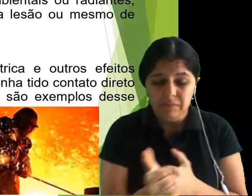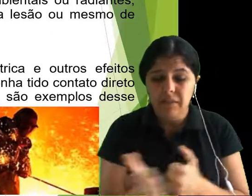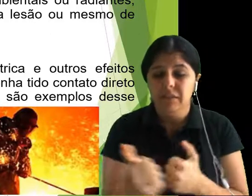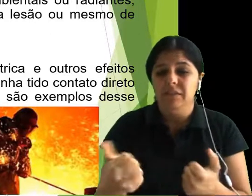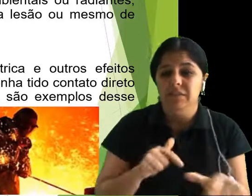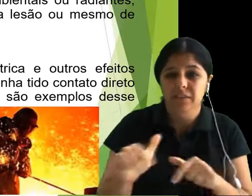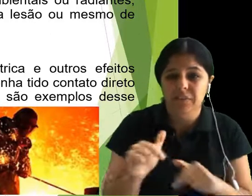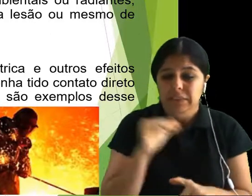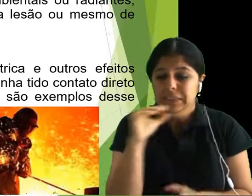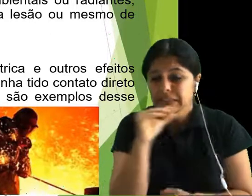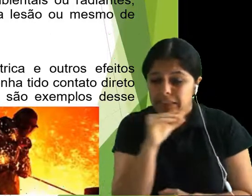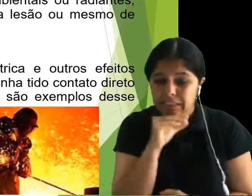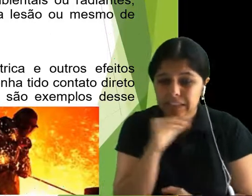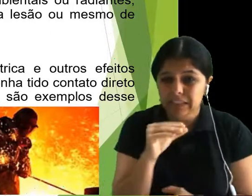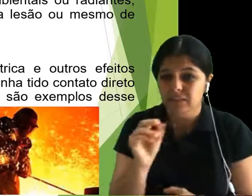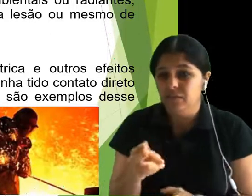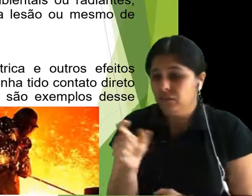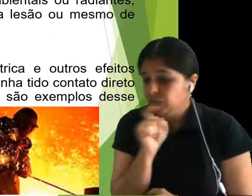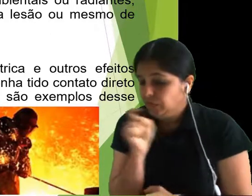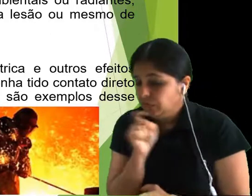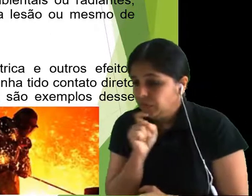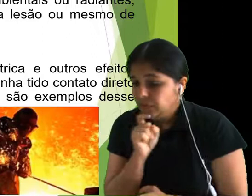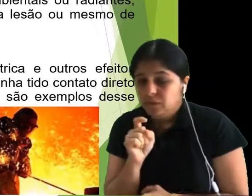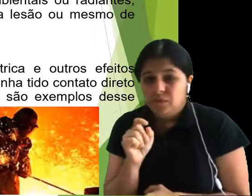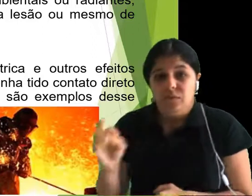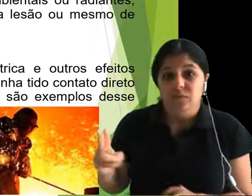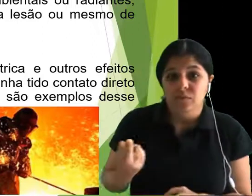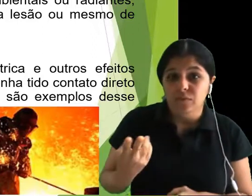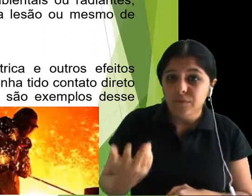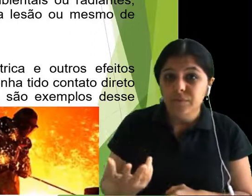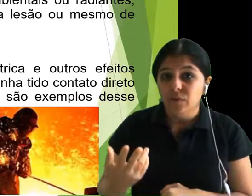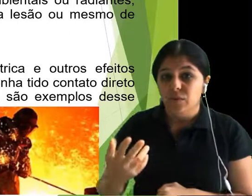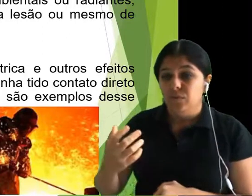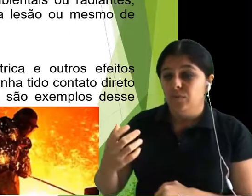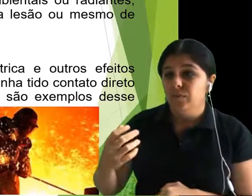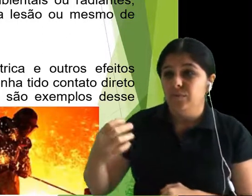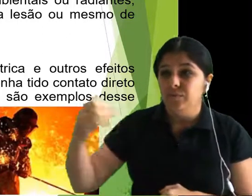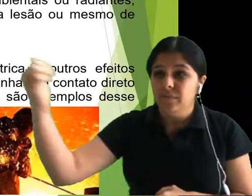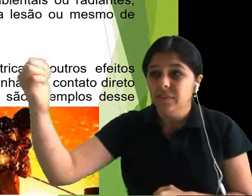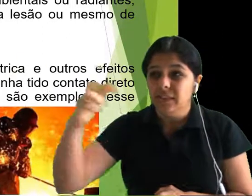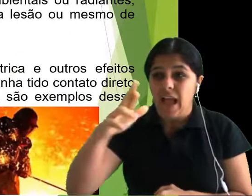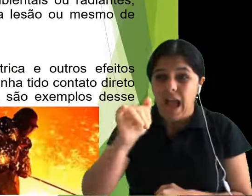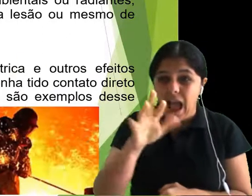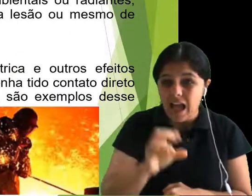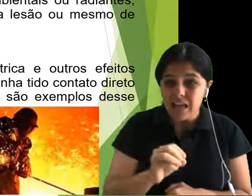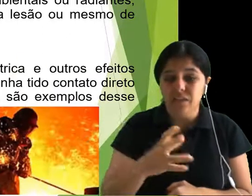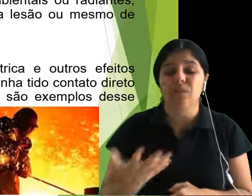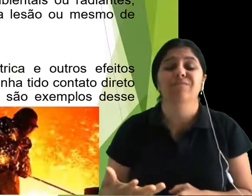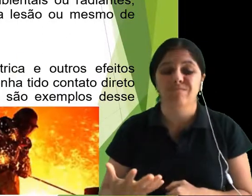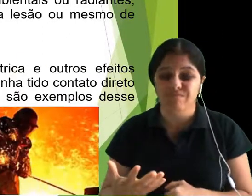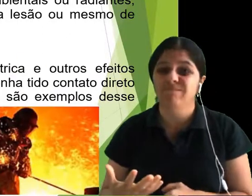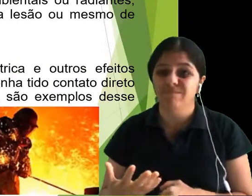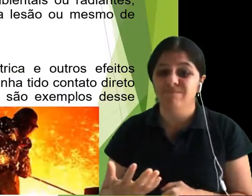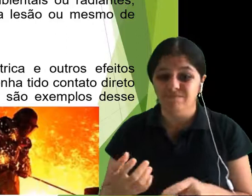baixas, que sejam elas ambientais ou até radiantes, sofrendo as consequências de alguma lesão ou mesmo de uma